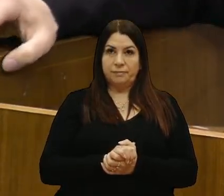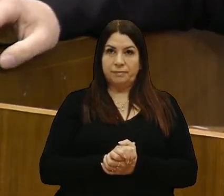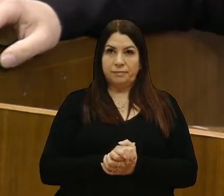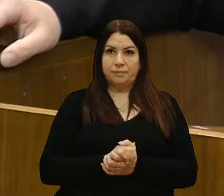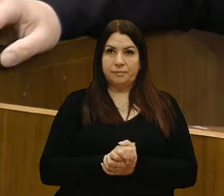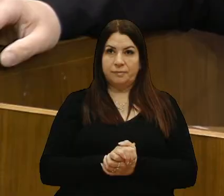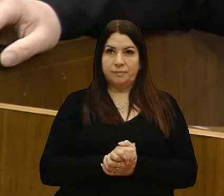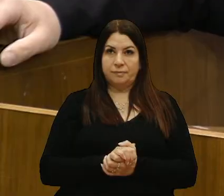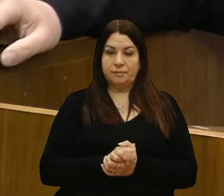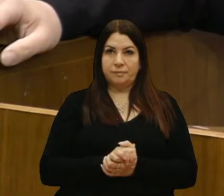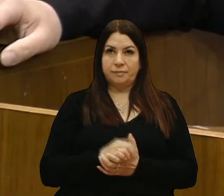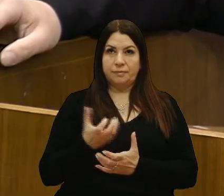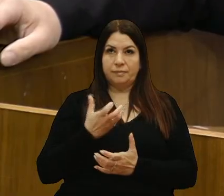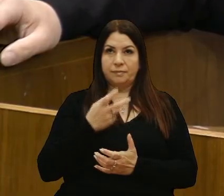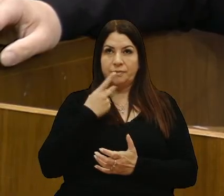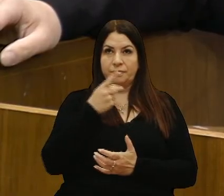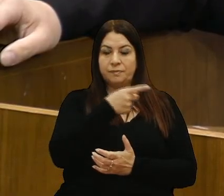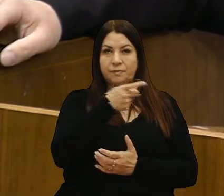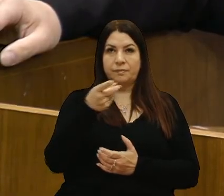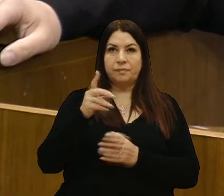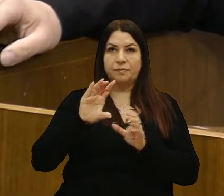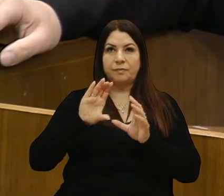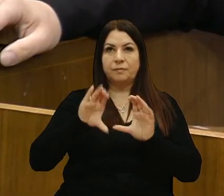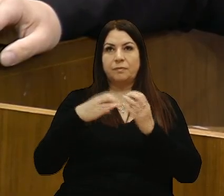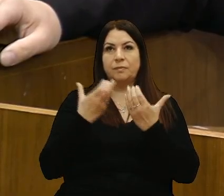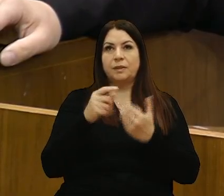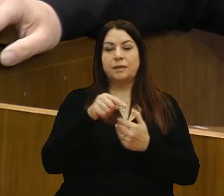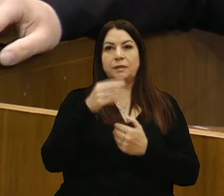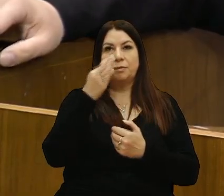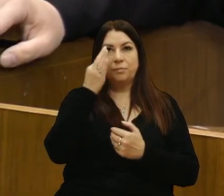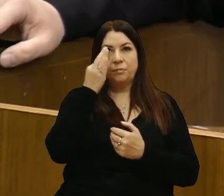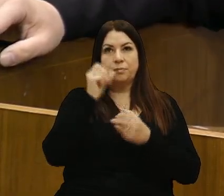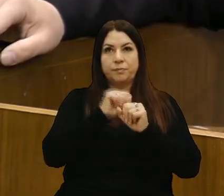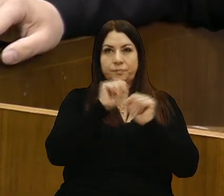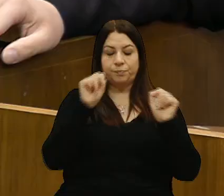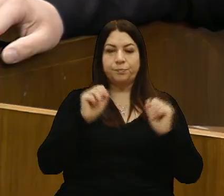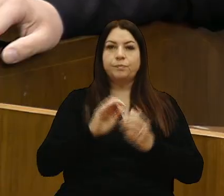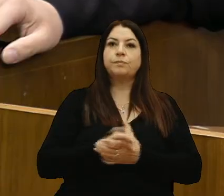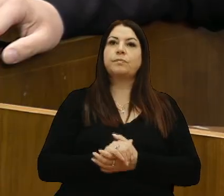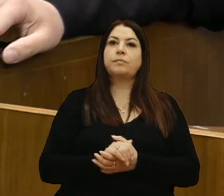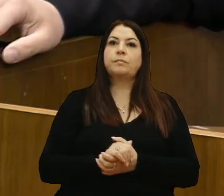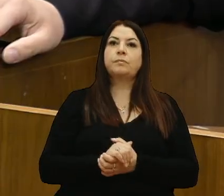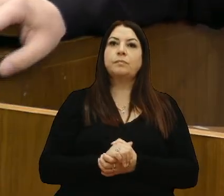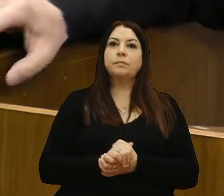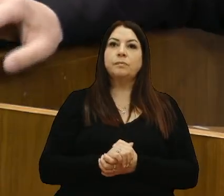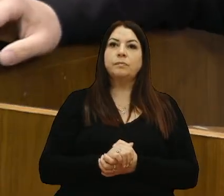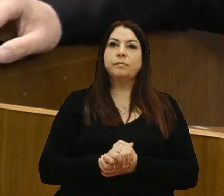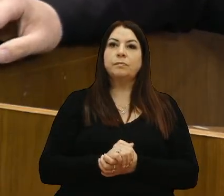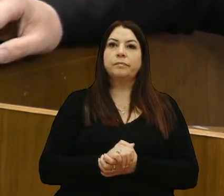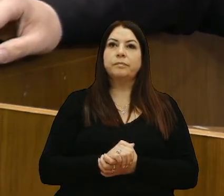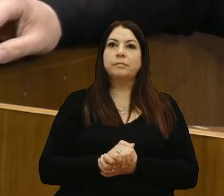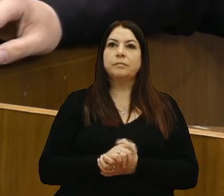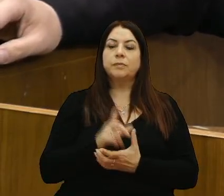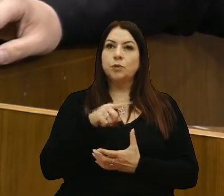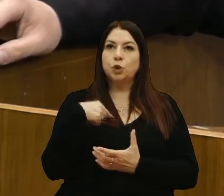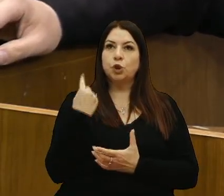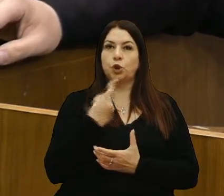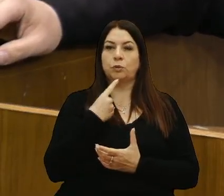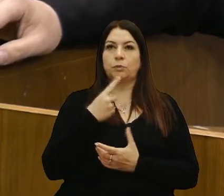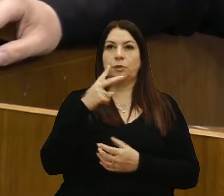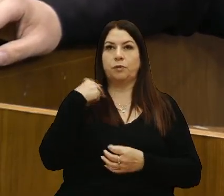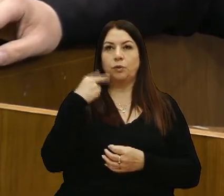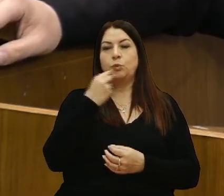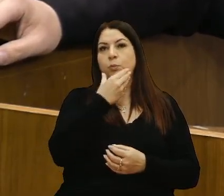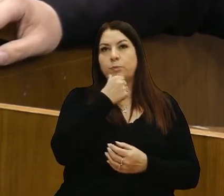eu queria me dirigir à comunidade aqui presente nessa manhã e dizer que nós que somos